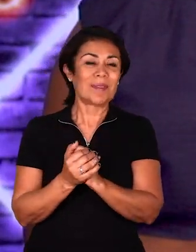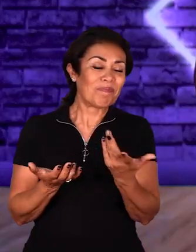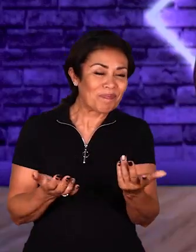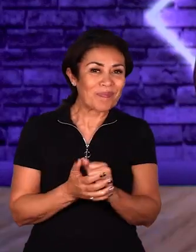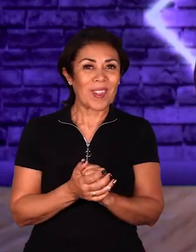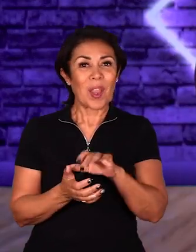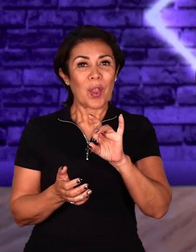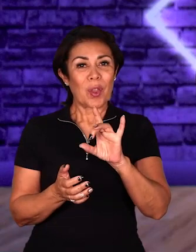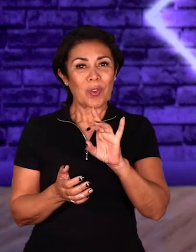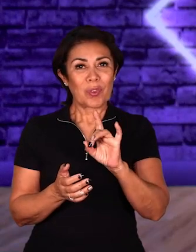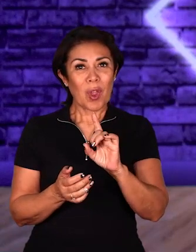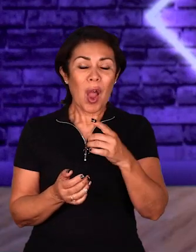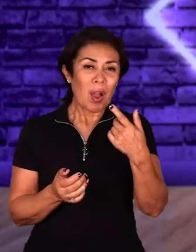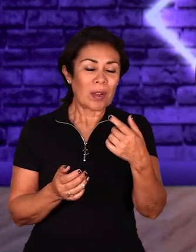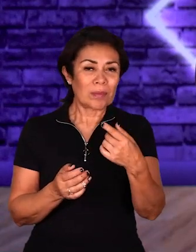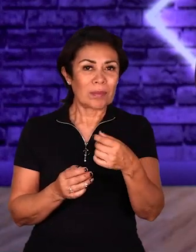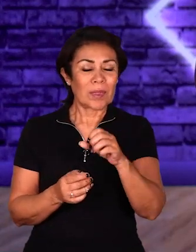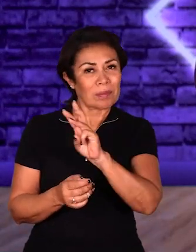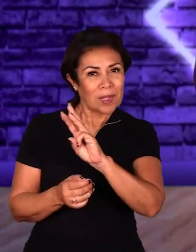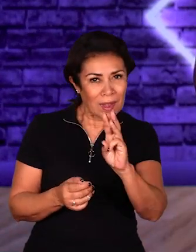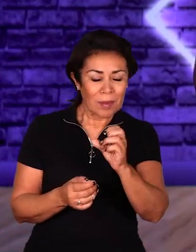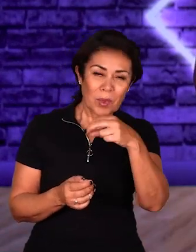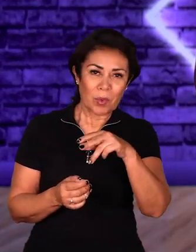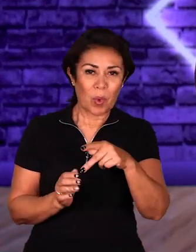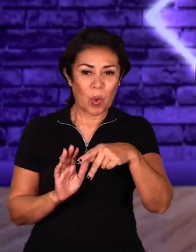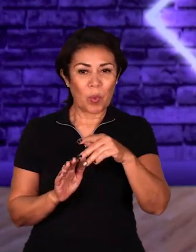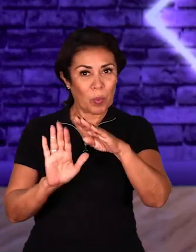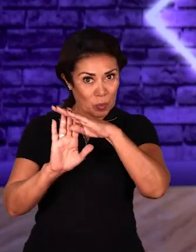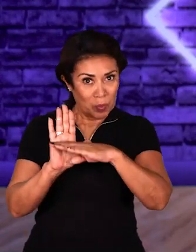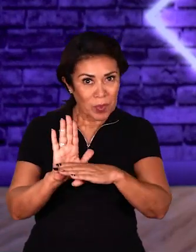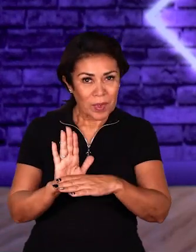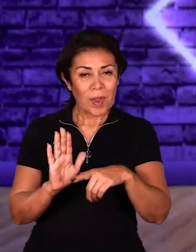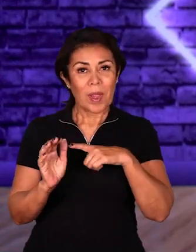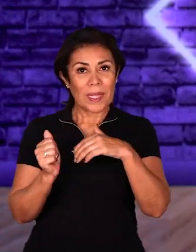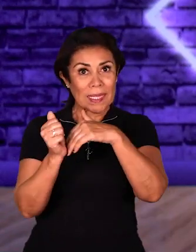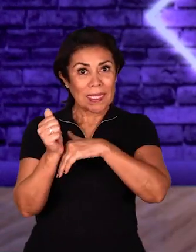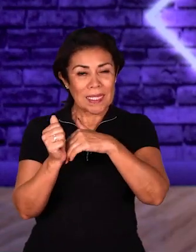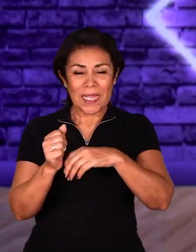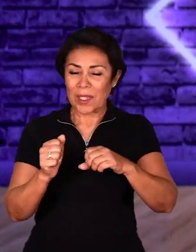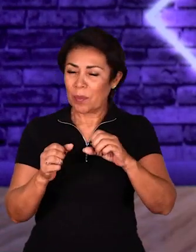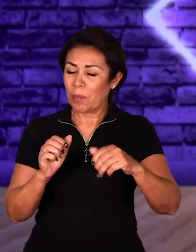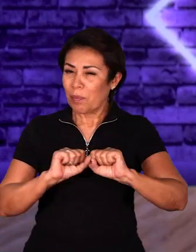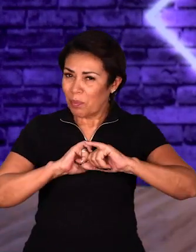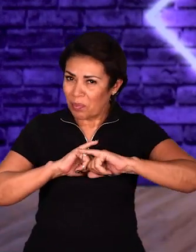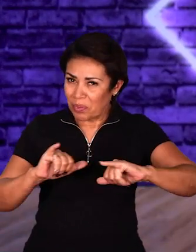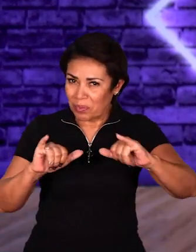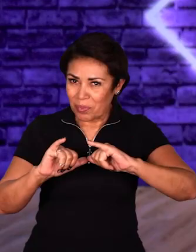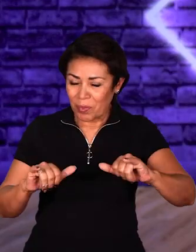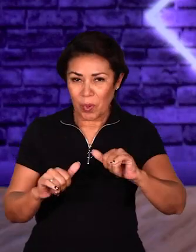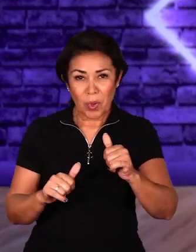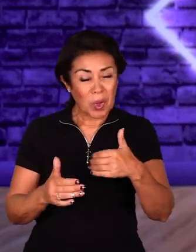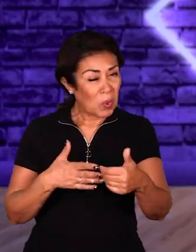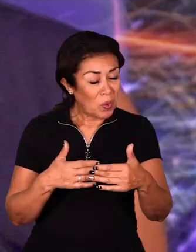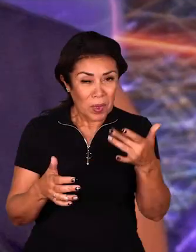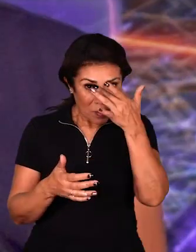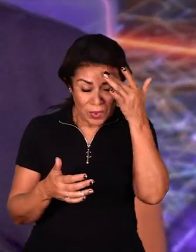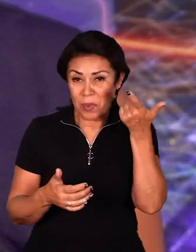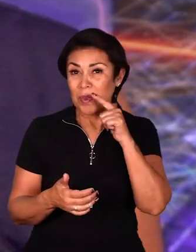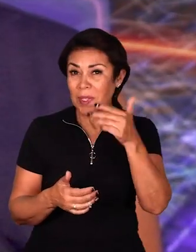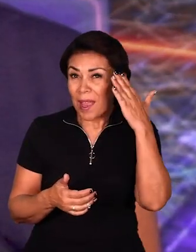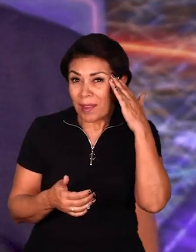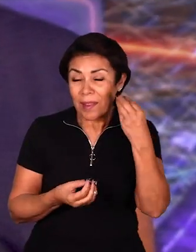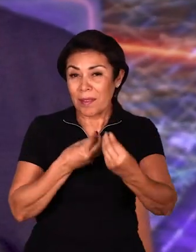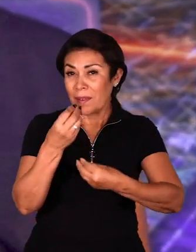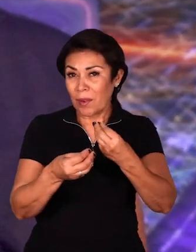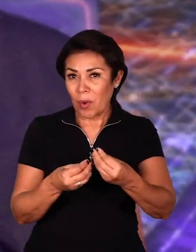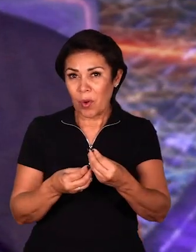vimos antes, como os programas de código aberto. Um software livre ou software de código aberto é um programa que tem o seu código-fonte publicado abertamente, para que qualquer